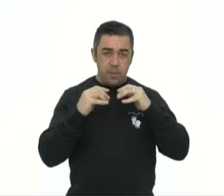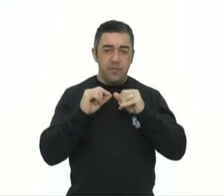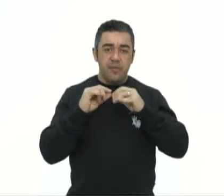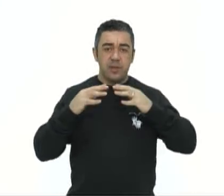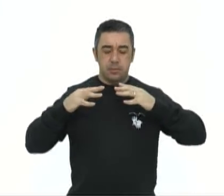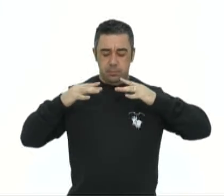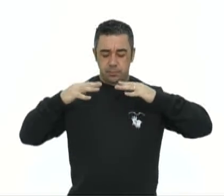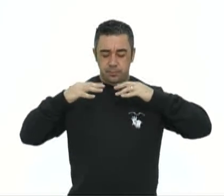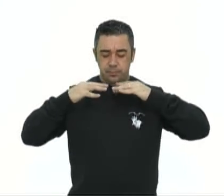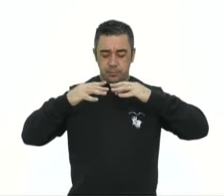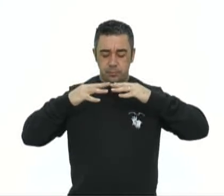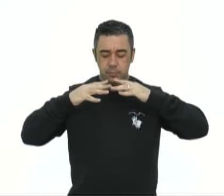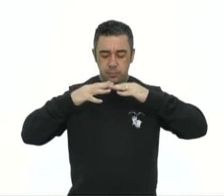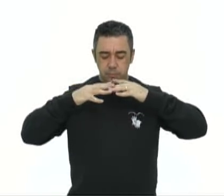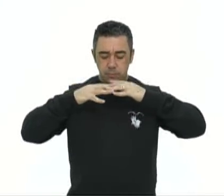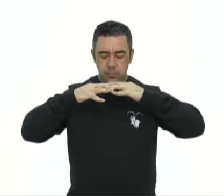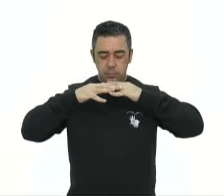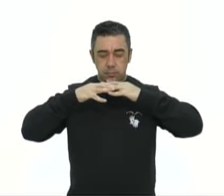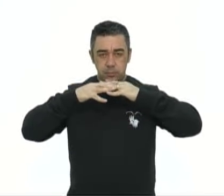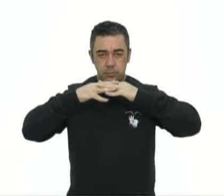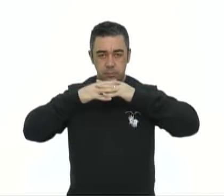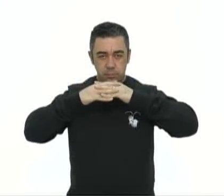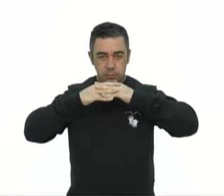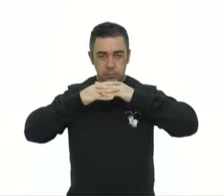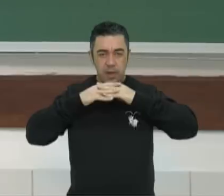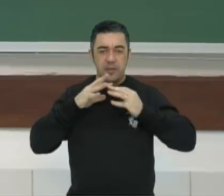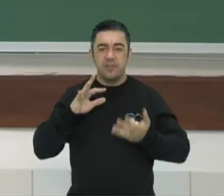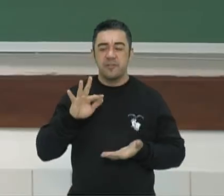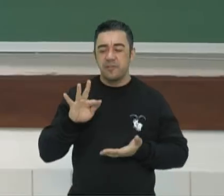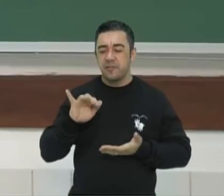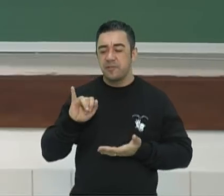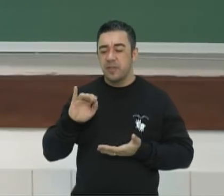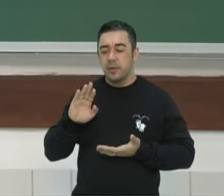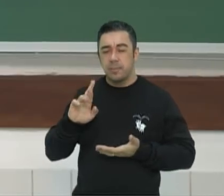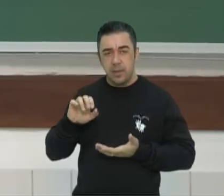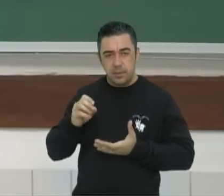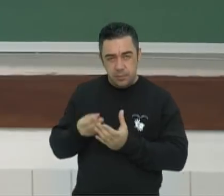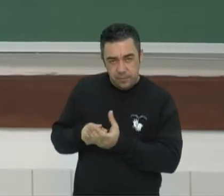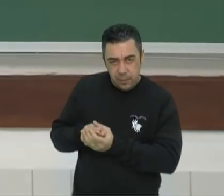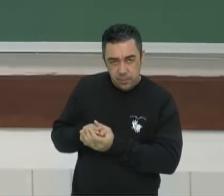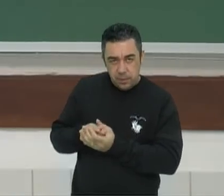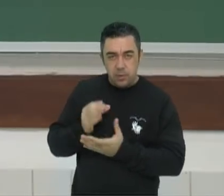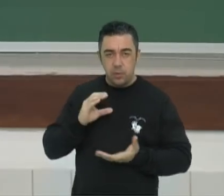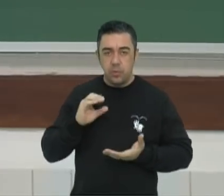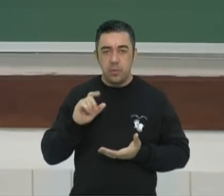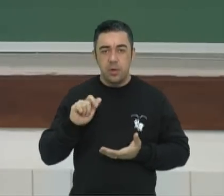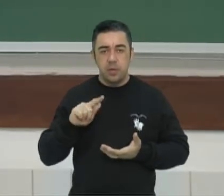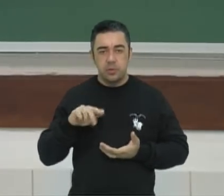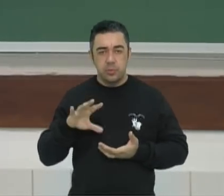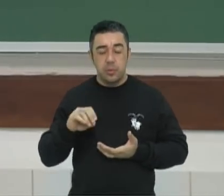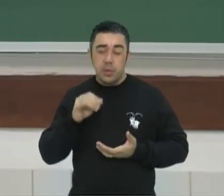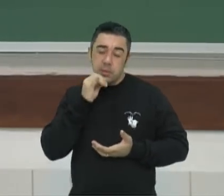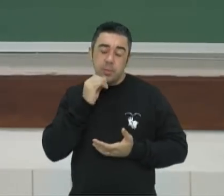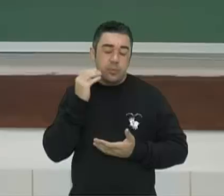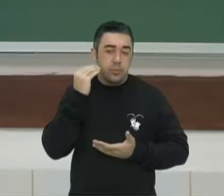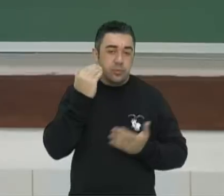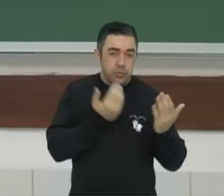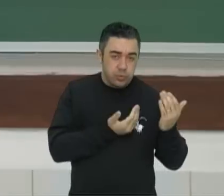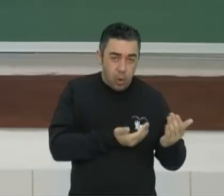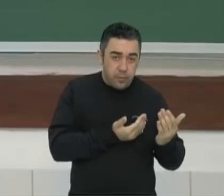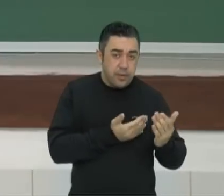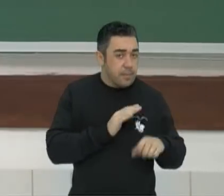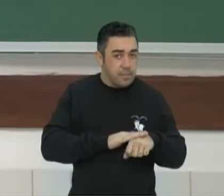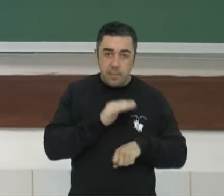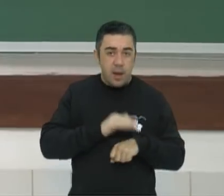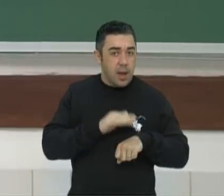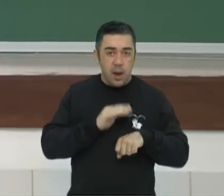vão produzir, né, o fechamento do corte, tá? Na reportagem a gente viu, né, um jovem, por exemplo, tem uma produção muito maior de fibras